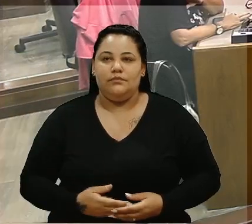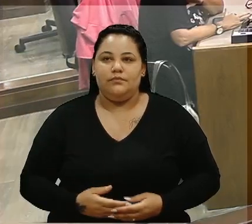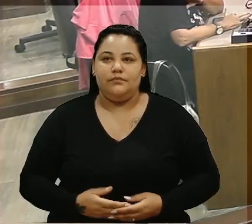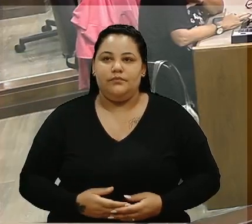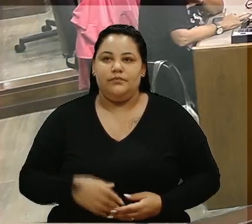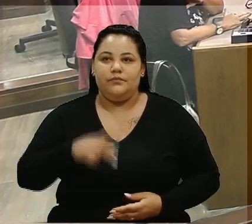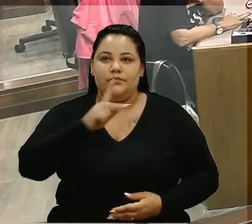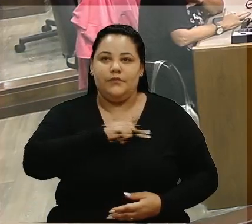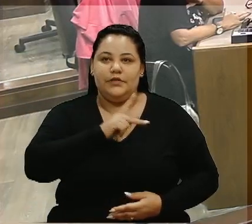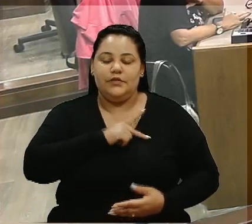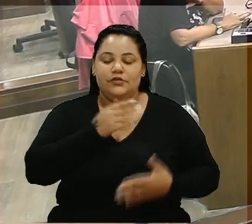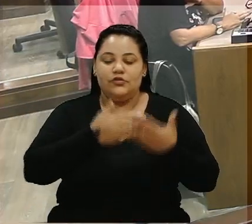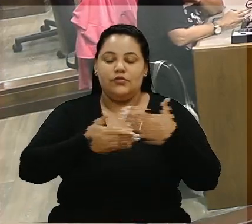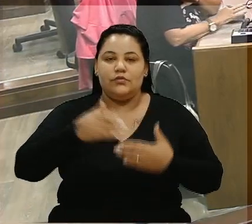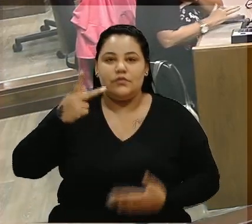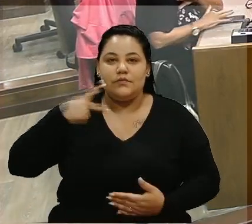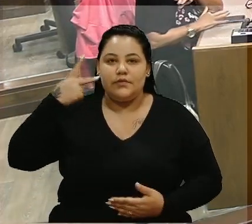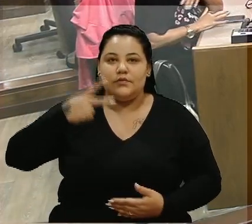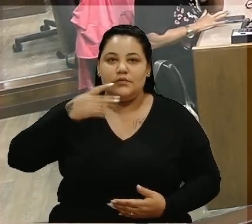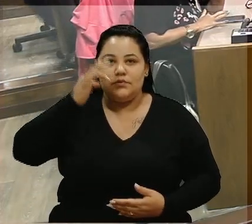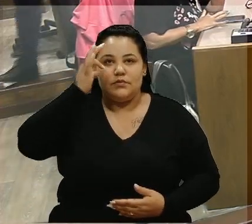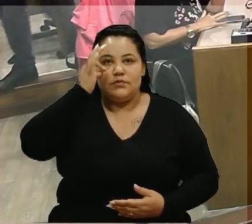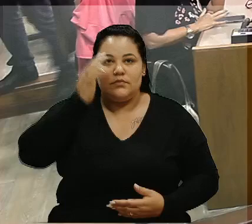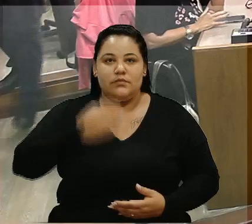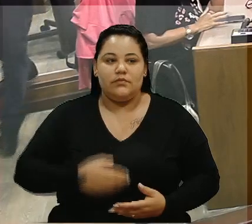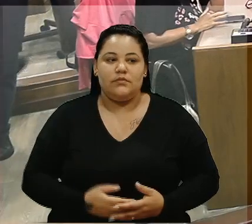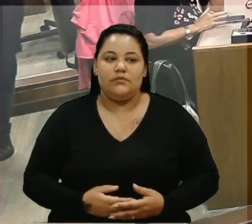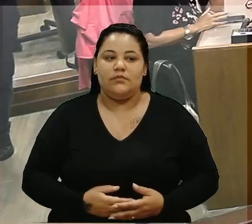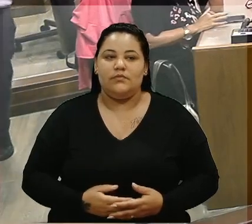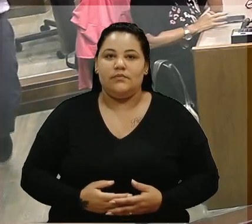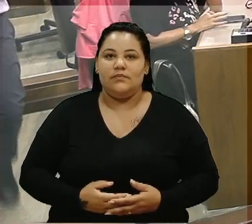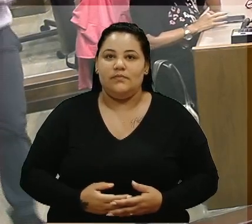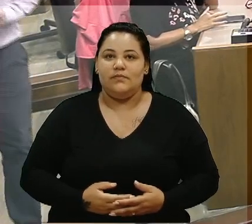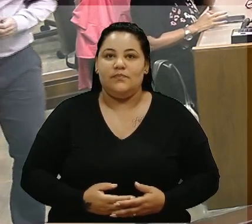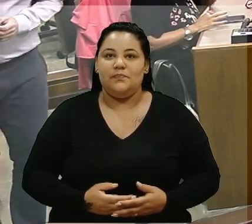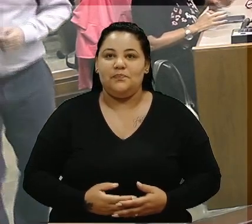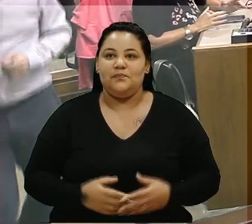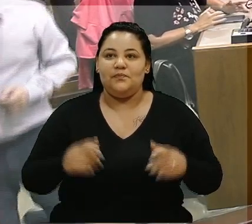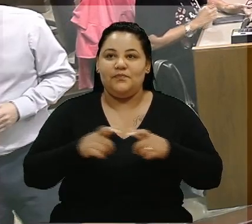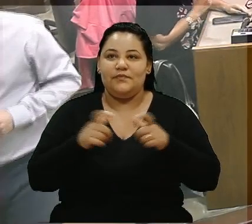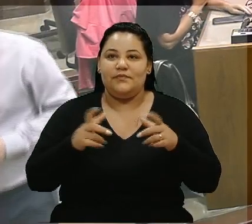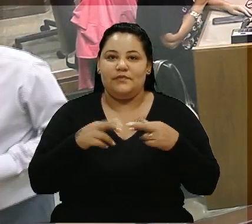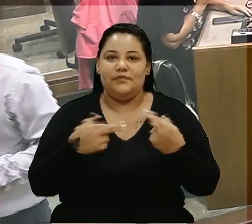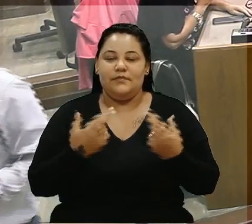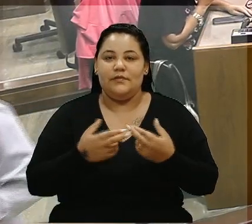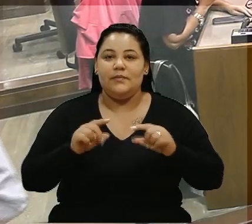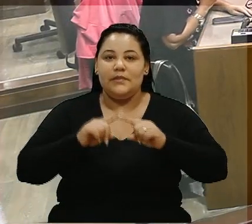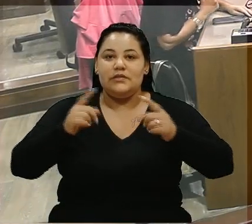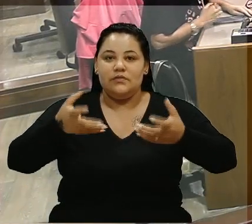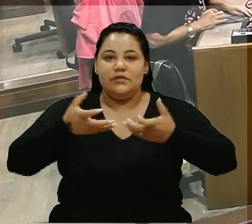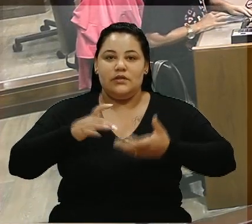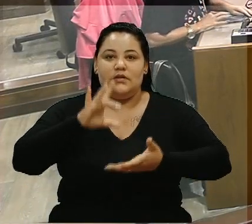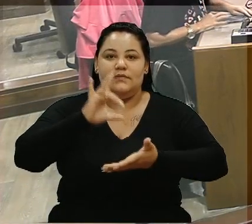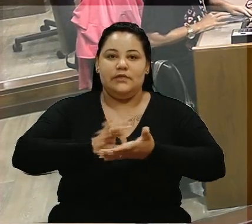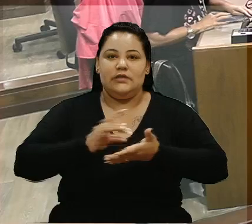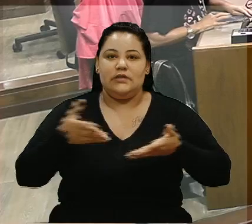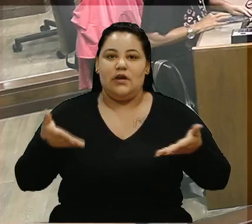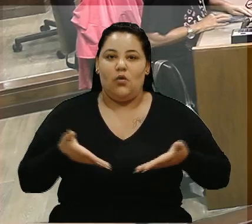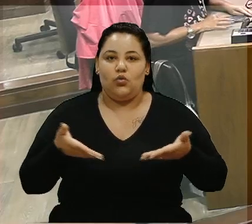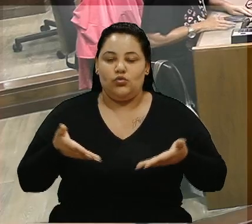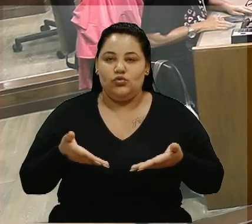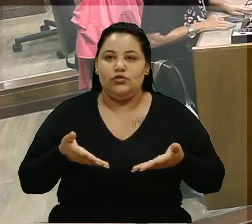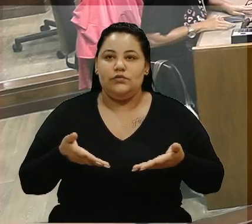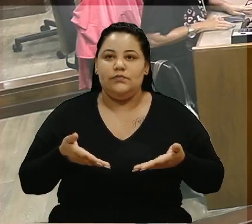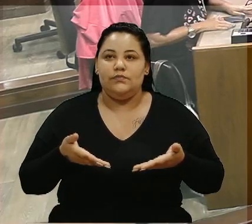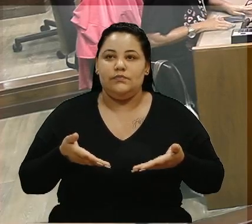Senhor presidente, senhores vereadores, eu vou fazer o uso amanhã do grande expediente, mas eu queria deixar registrado aqui